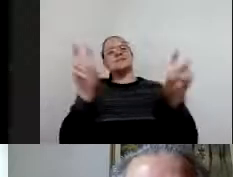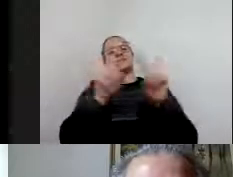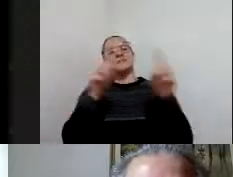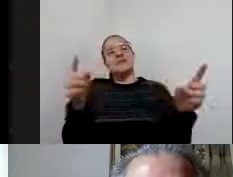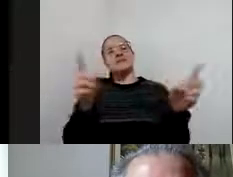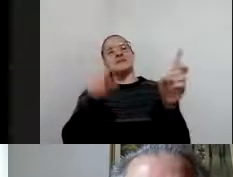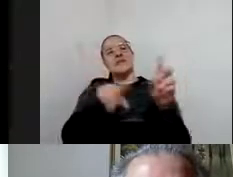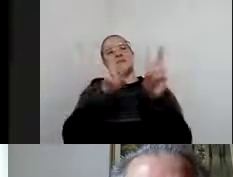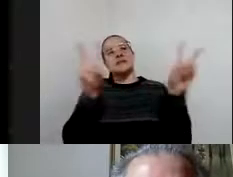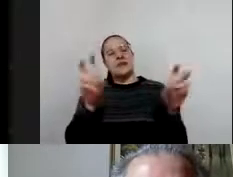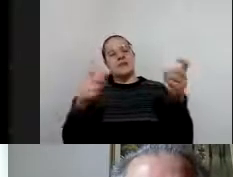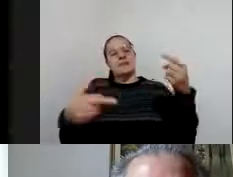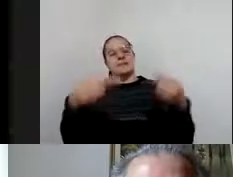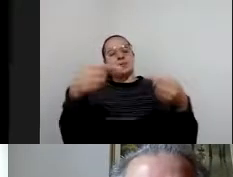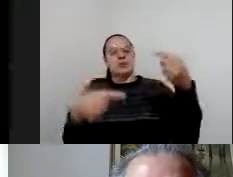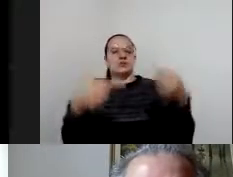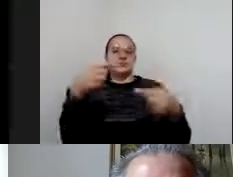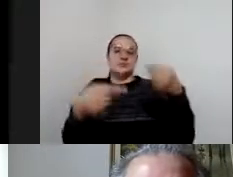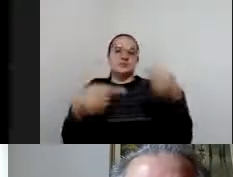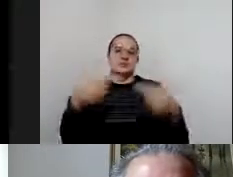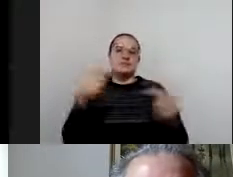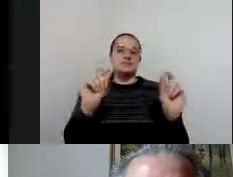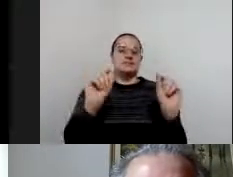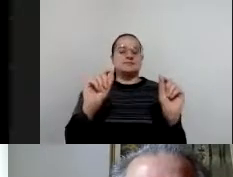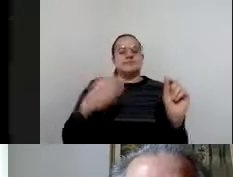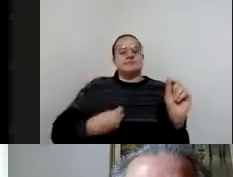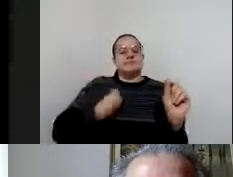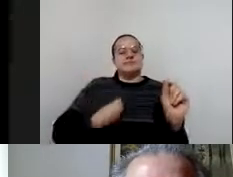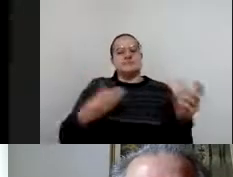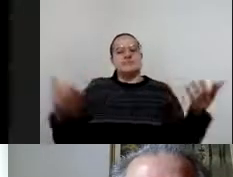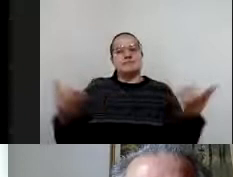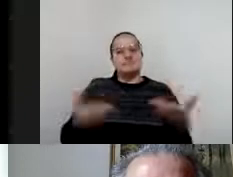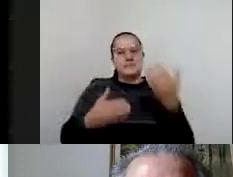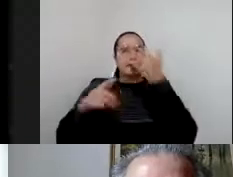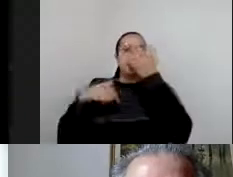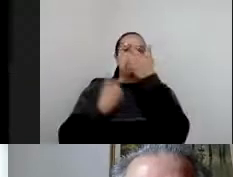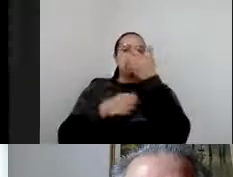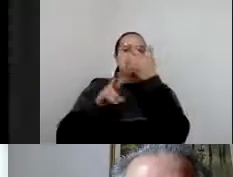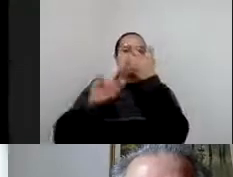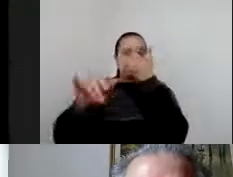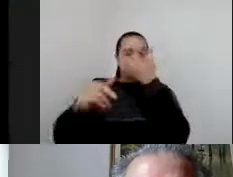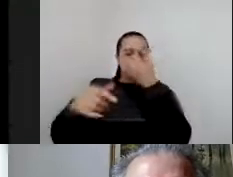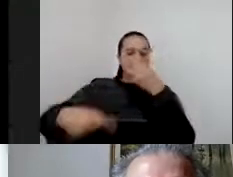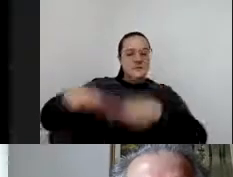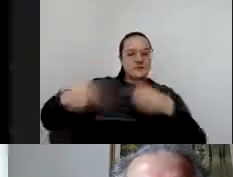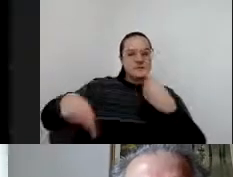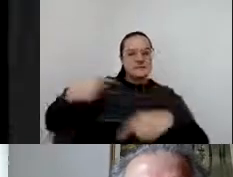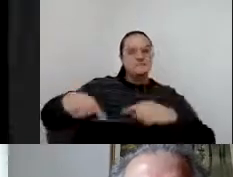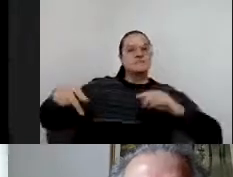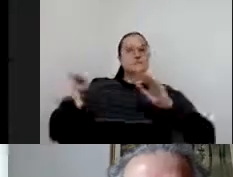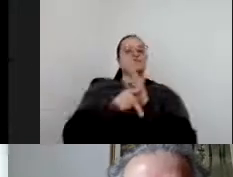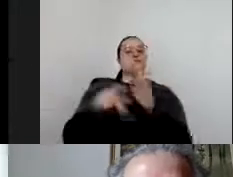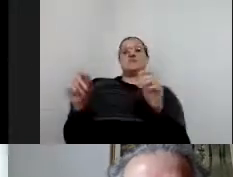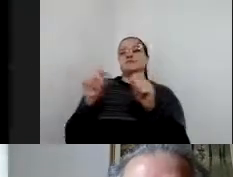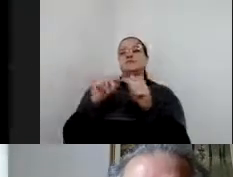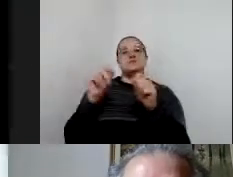então, um momento em que nós vamos discutir as tarefas colocadas para que a gente consiga fazer